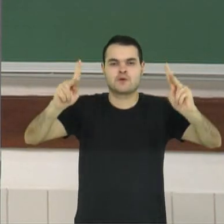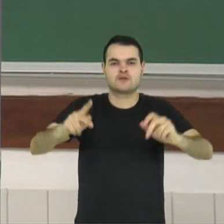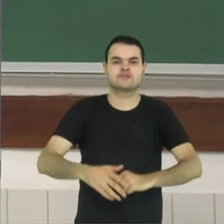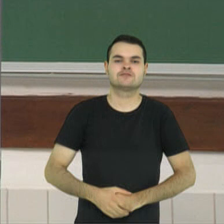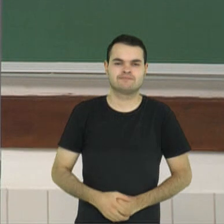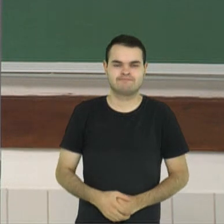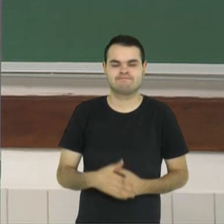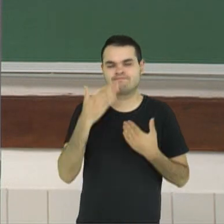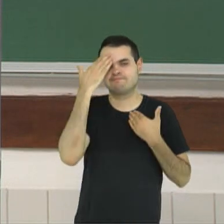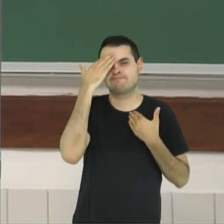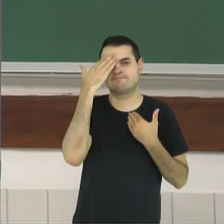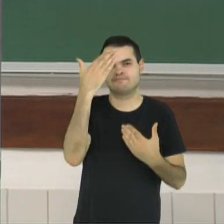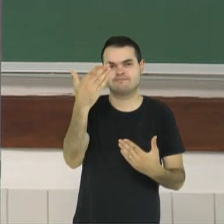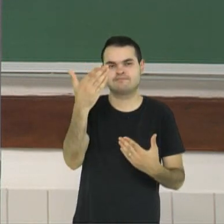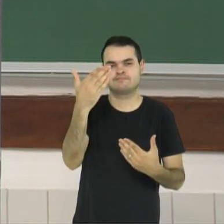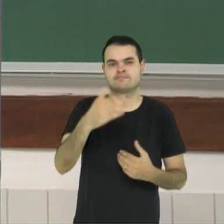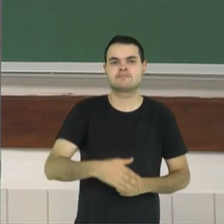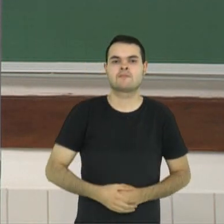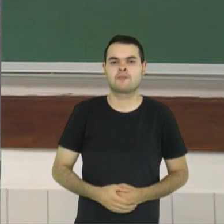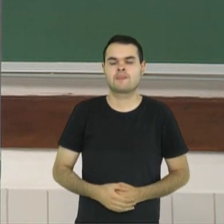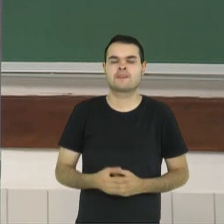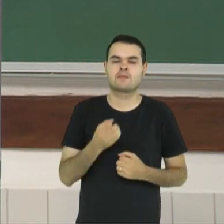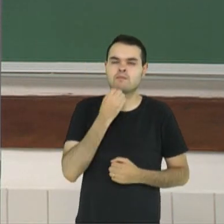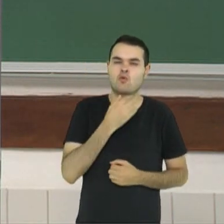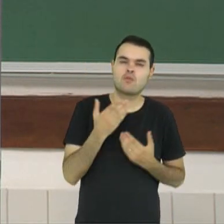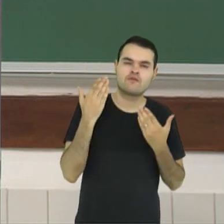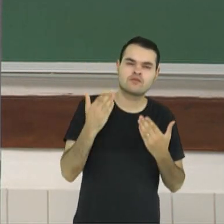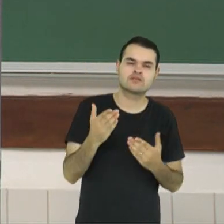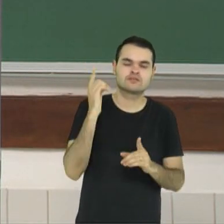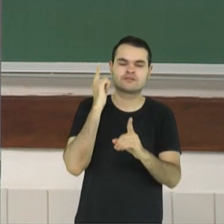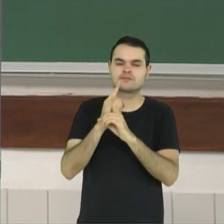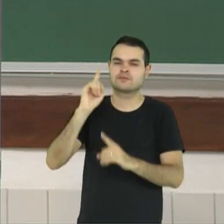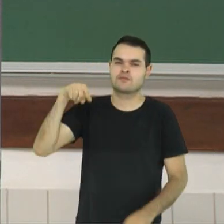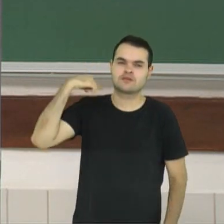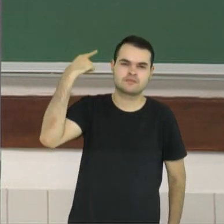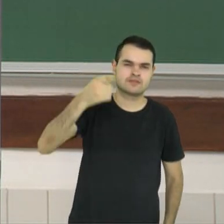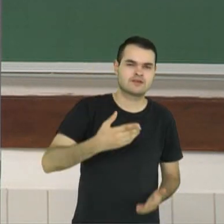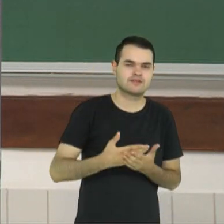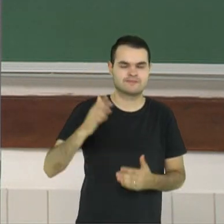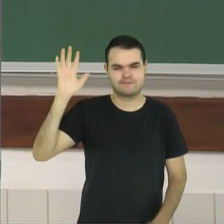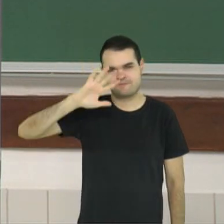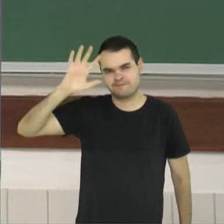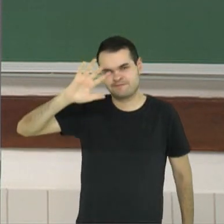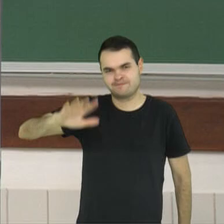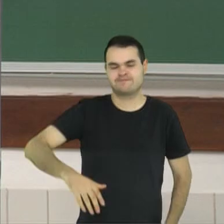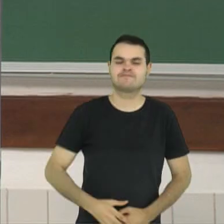gente? Muito obrigado. É tudo de bom para vocês. Se encontramos na próxima aula. Até.